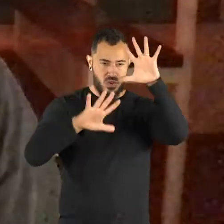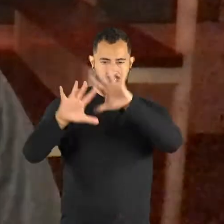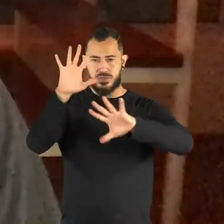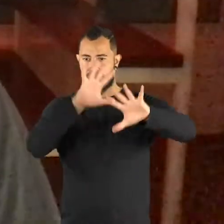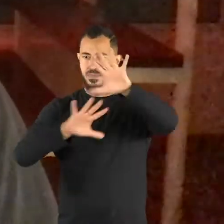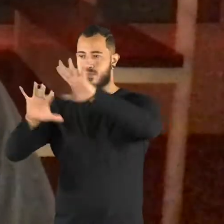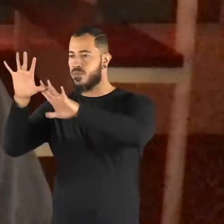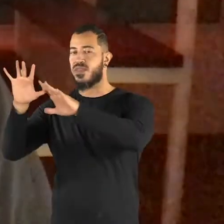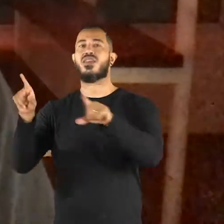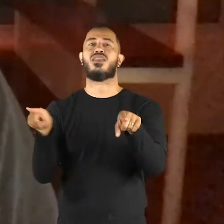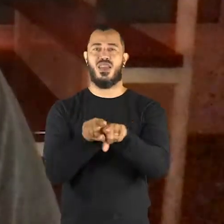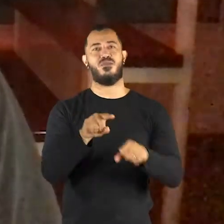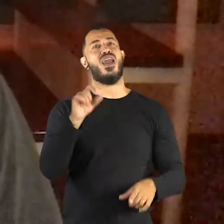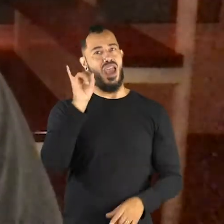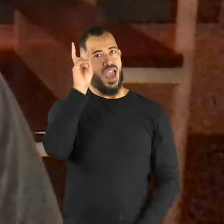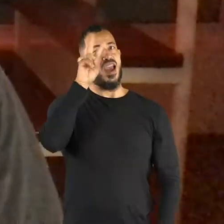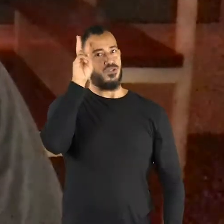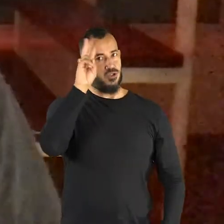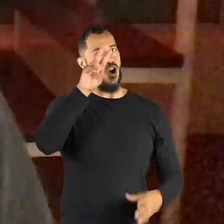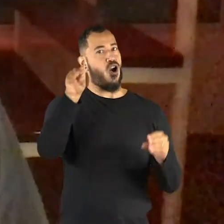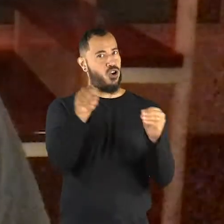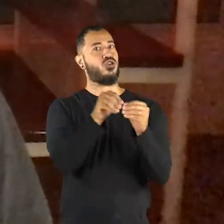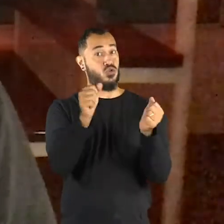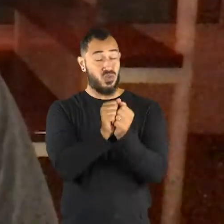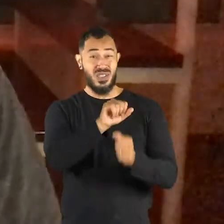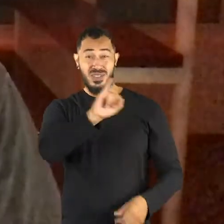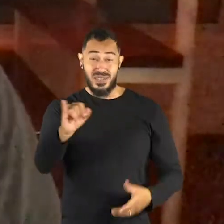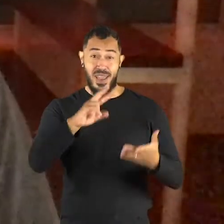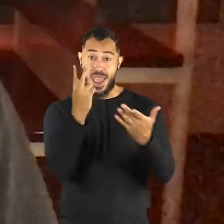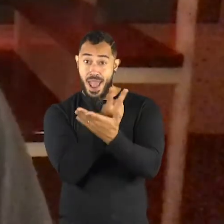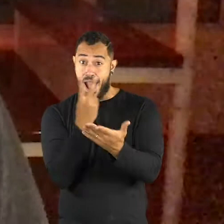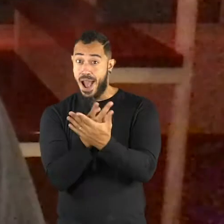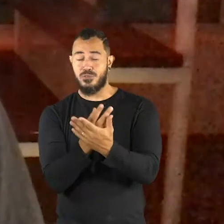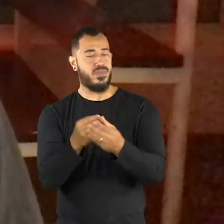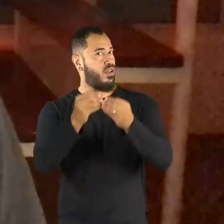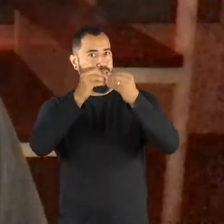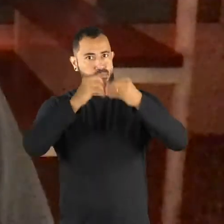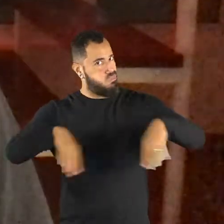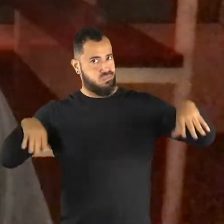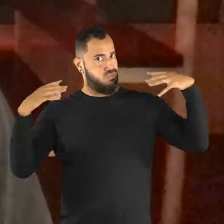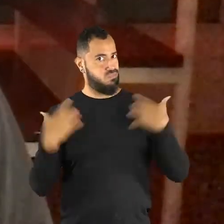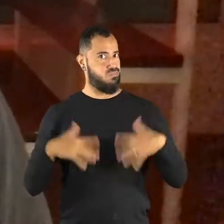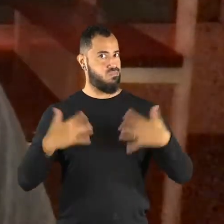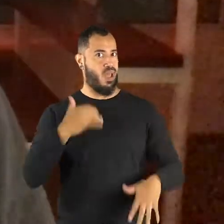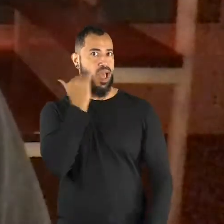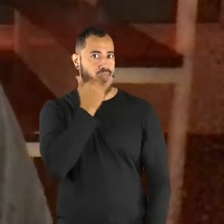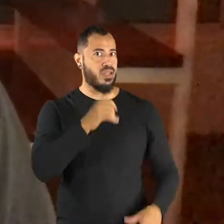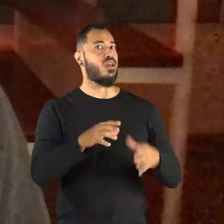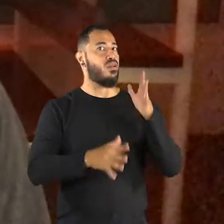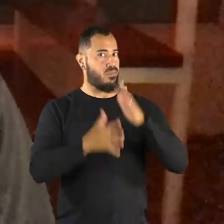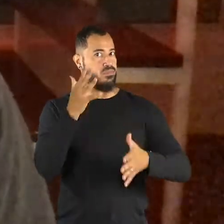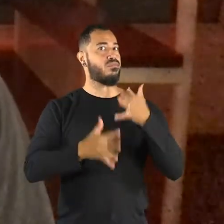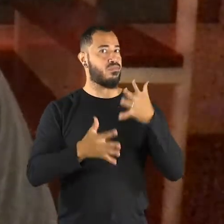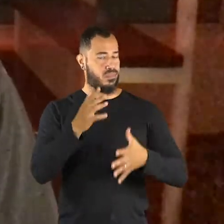vai contar muito a história. Um look errado para um filme pode acabar com toda a narrativa. Então, cor não é só deixar o